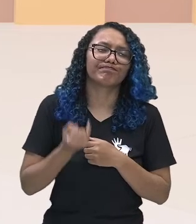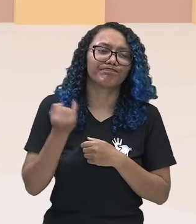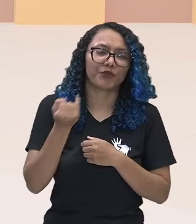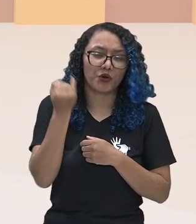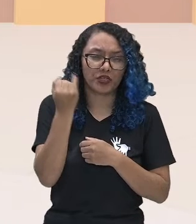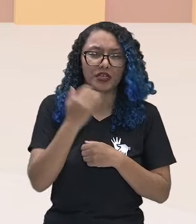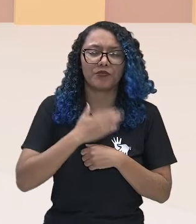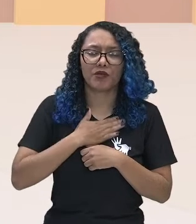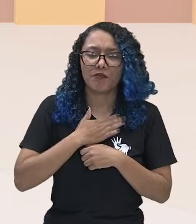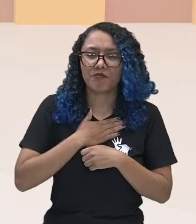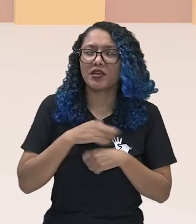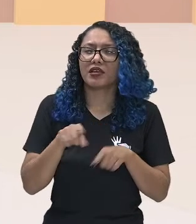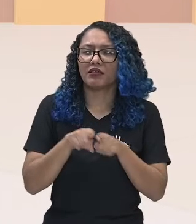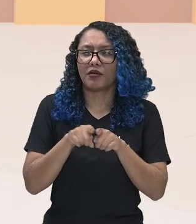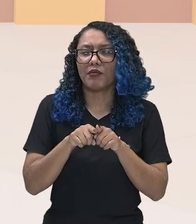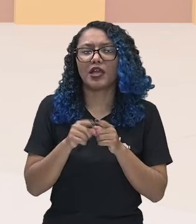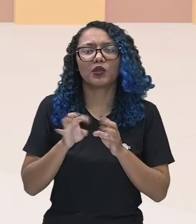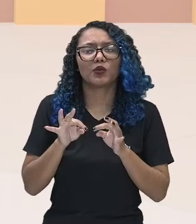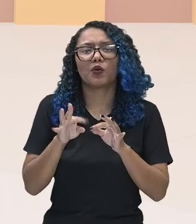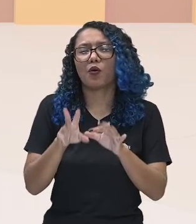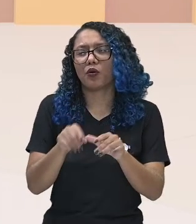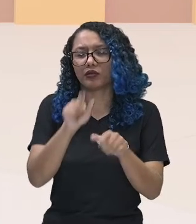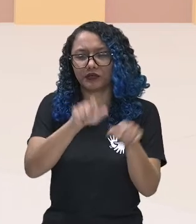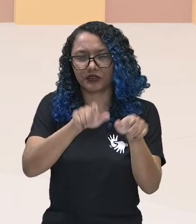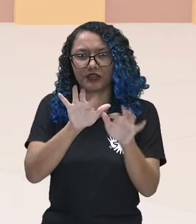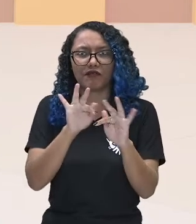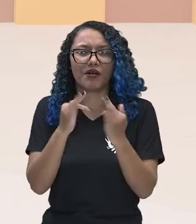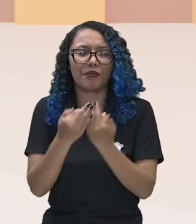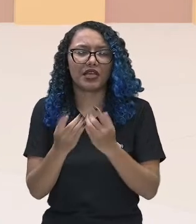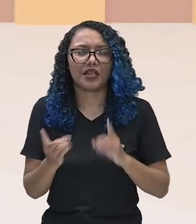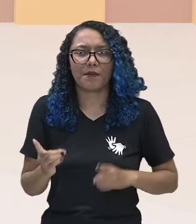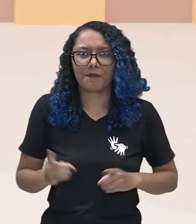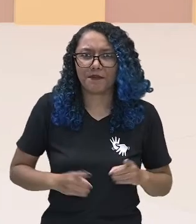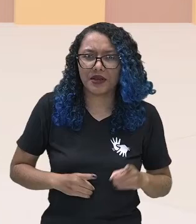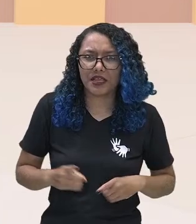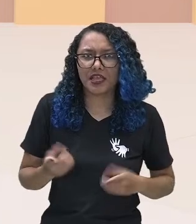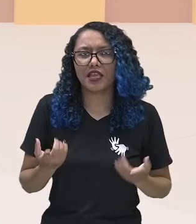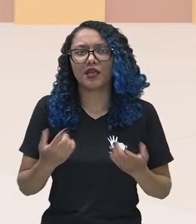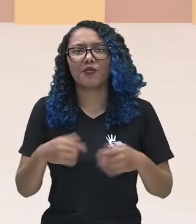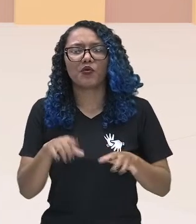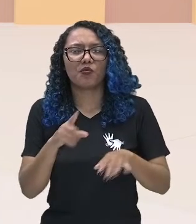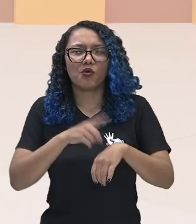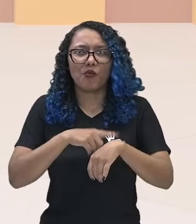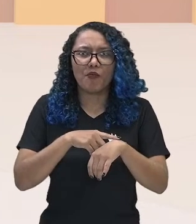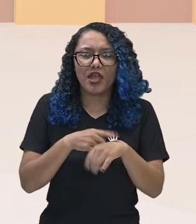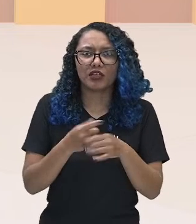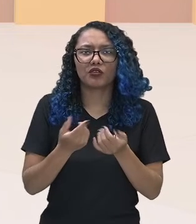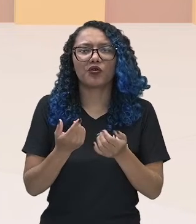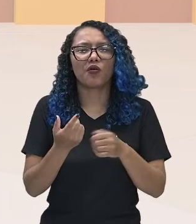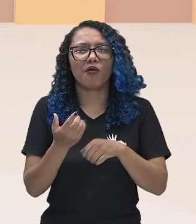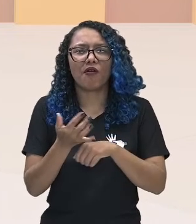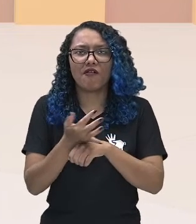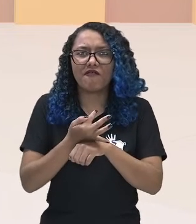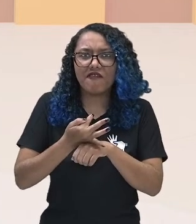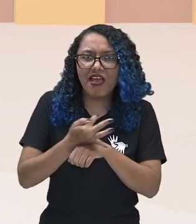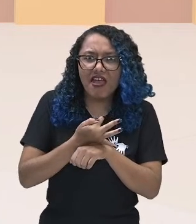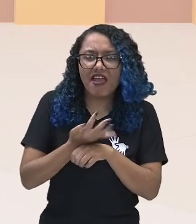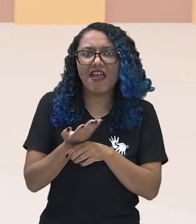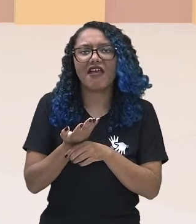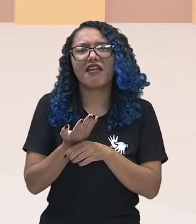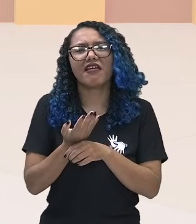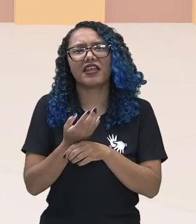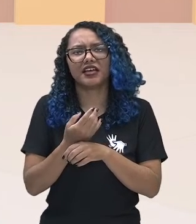sim como para toda a família, né, como os meus primos, as férias que passamos ali por muitos anos e que também as